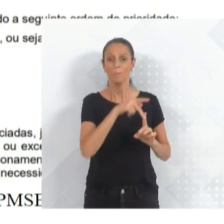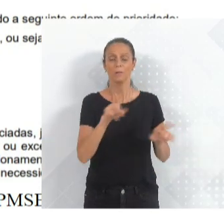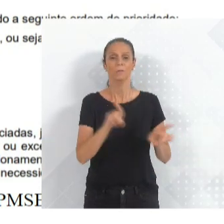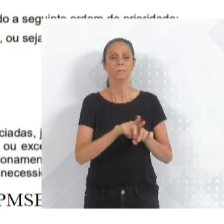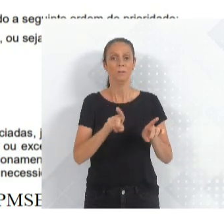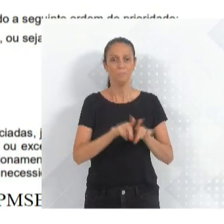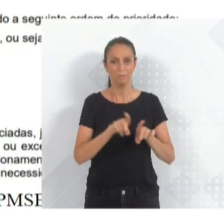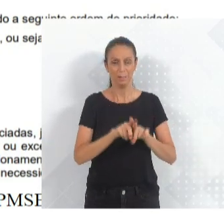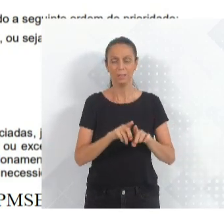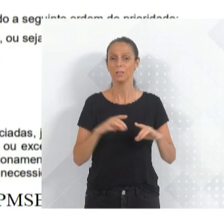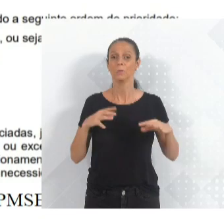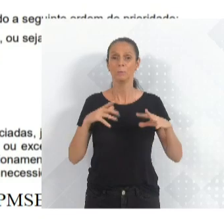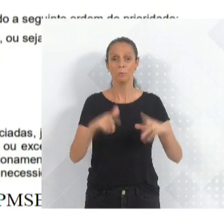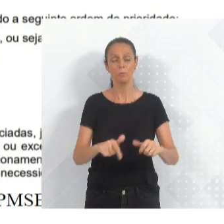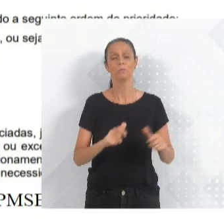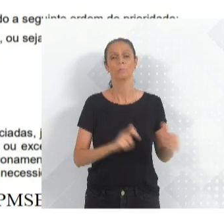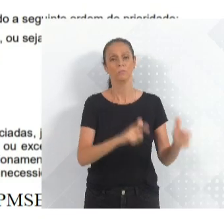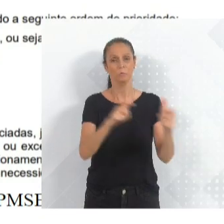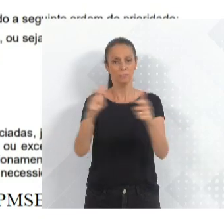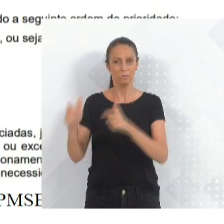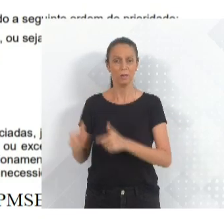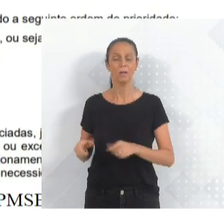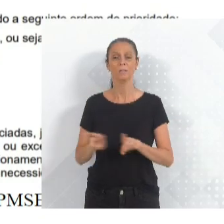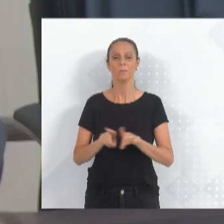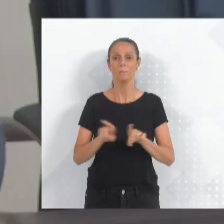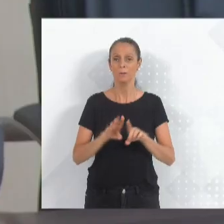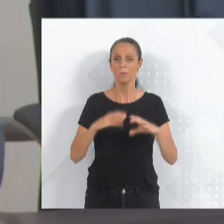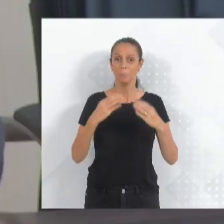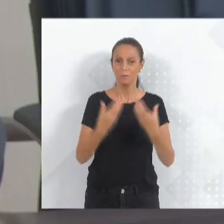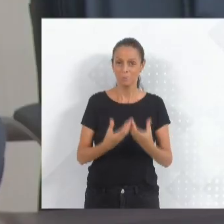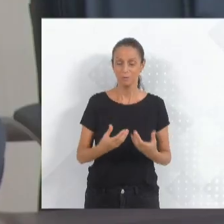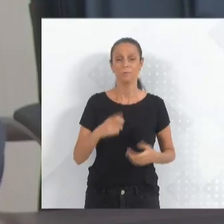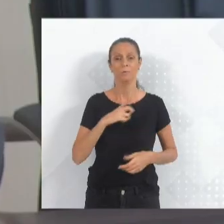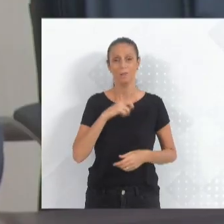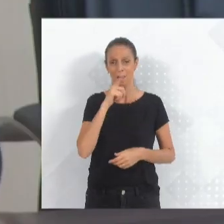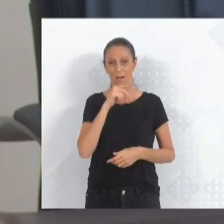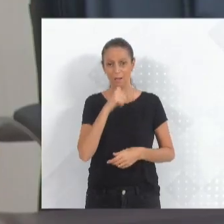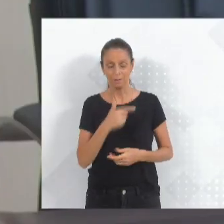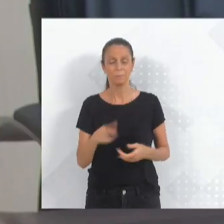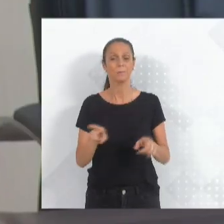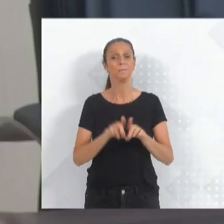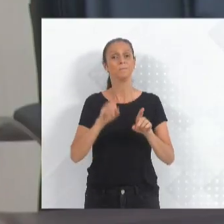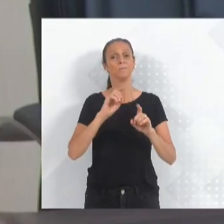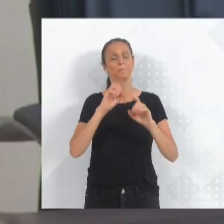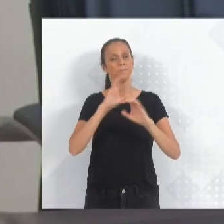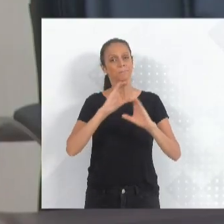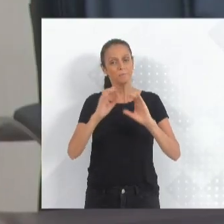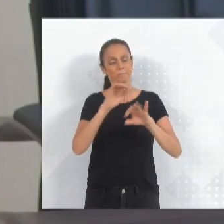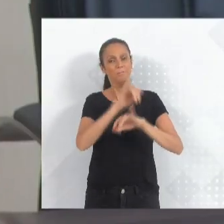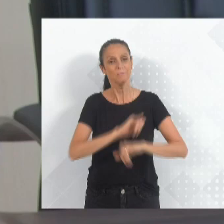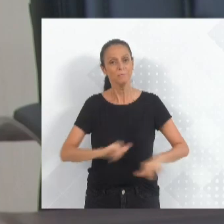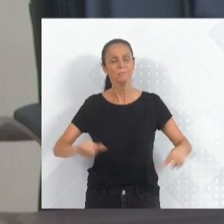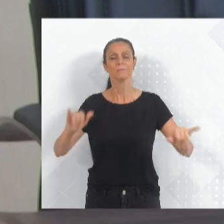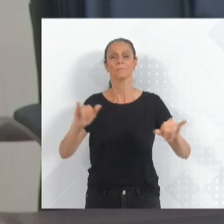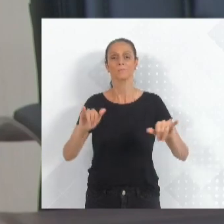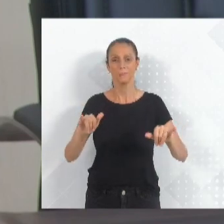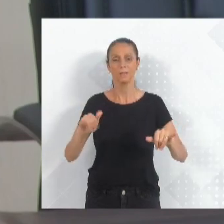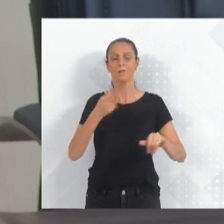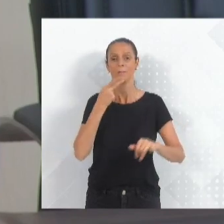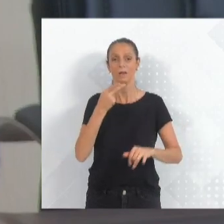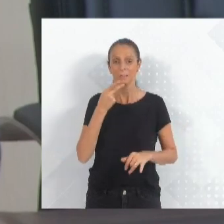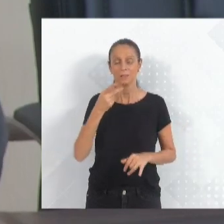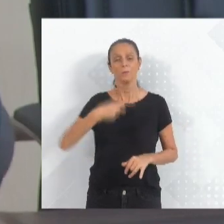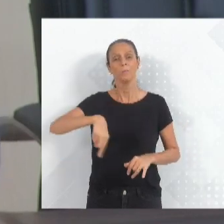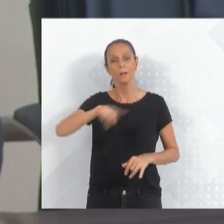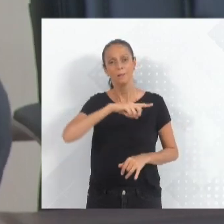de setores atingidos, fazer a comunicação eficaz e eficiente para as pessoas, mostrando a importância que é o consumo moderado